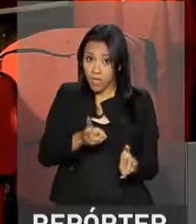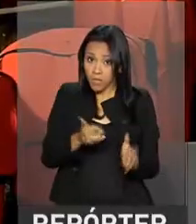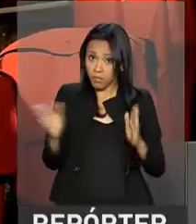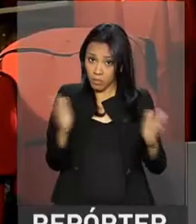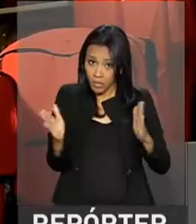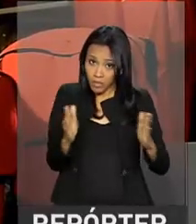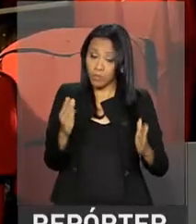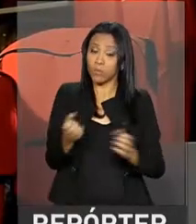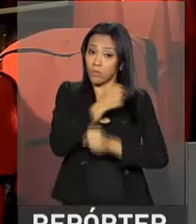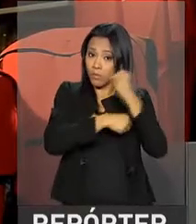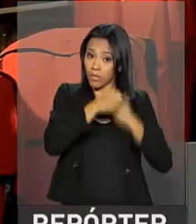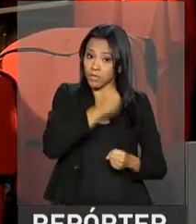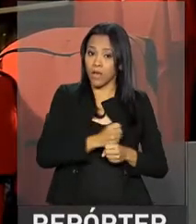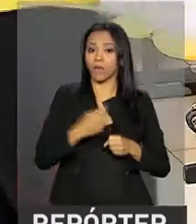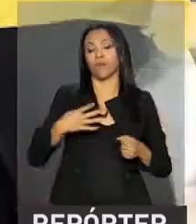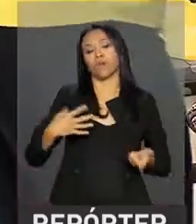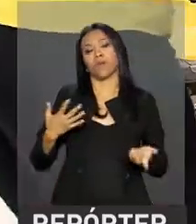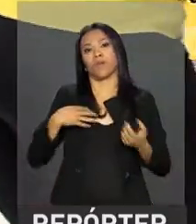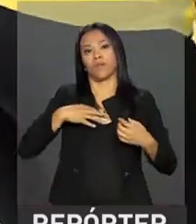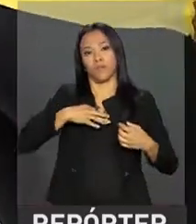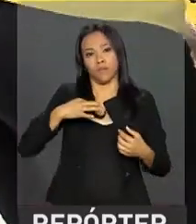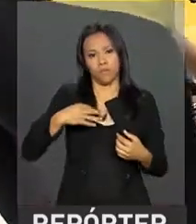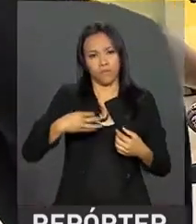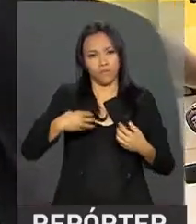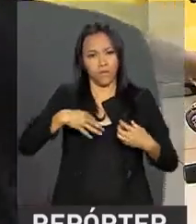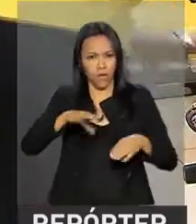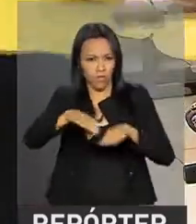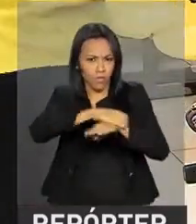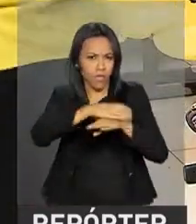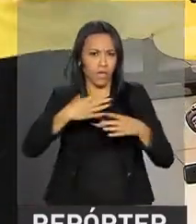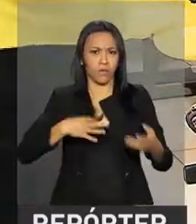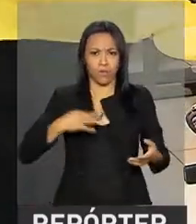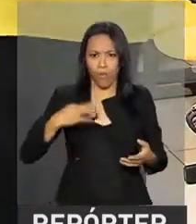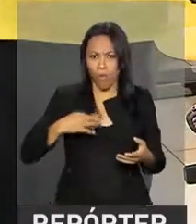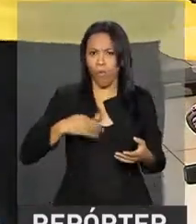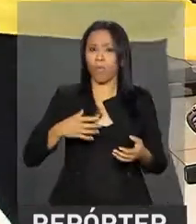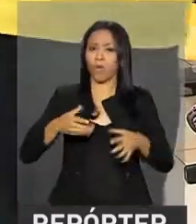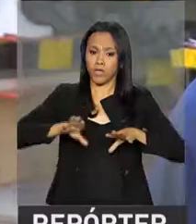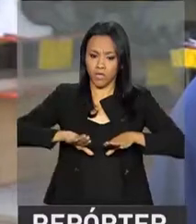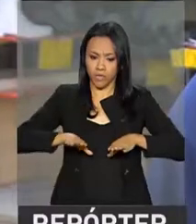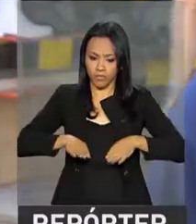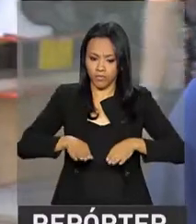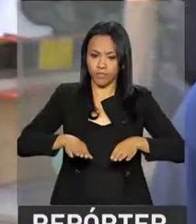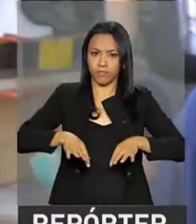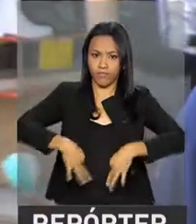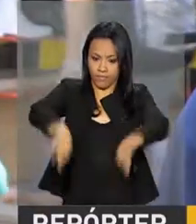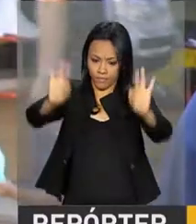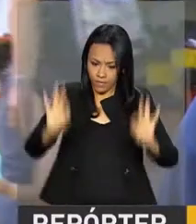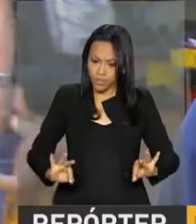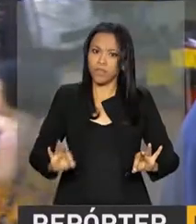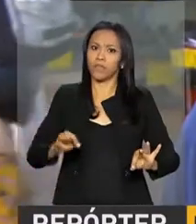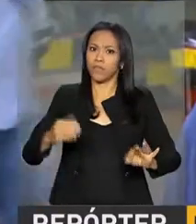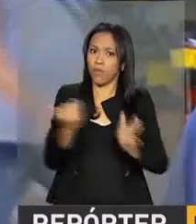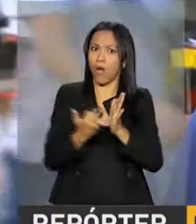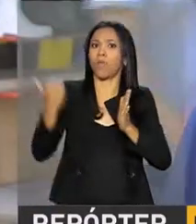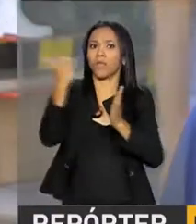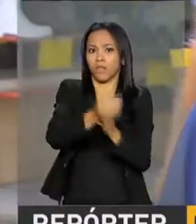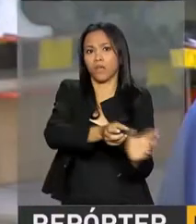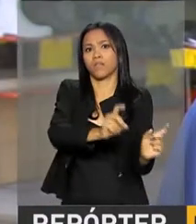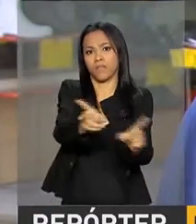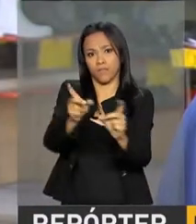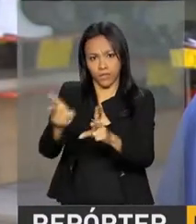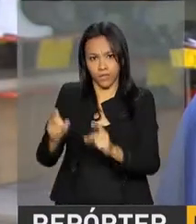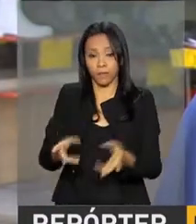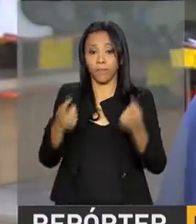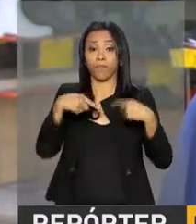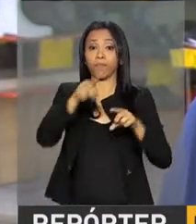passado. Tecidos, vestuário e calçados lideraram o ranking entre os avanços. Na comparação anual, as vendas no comércio